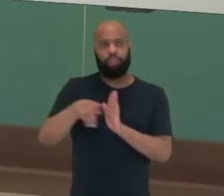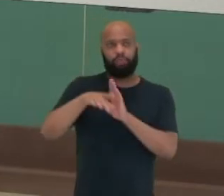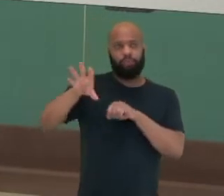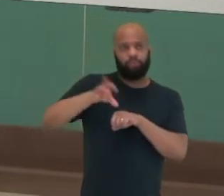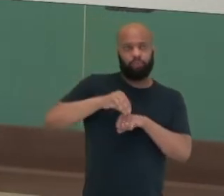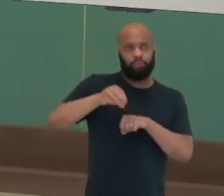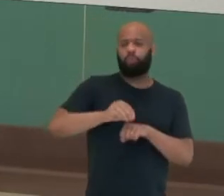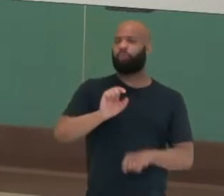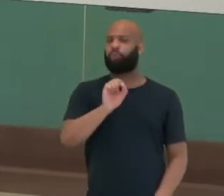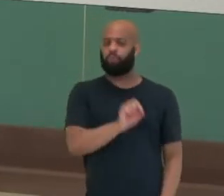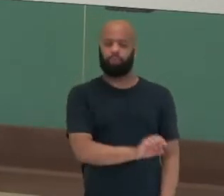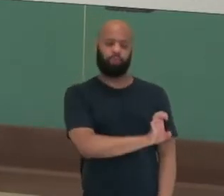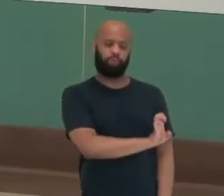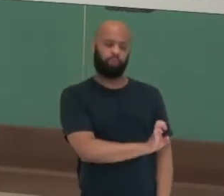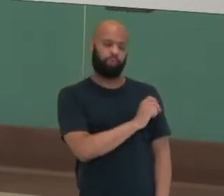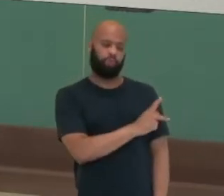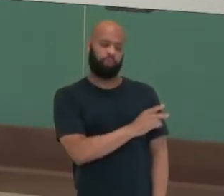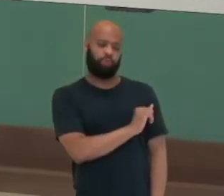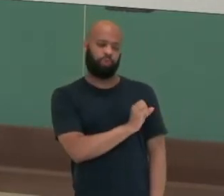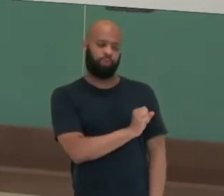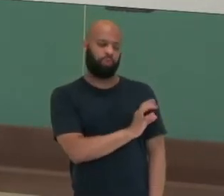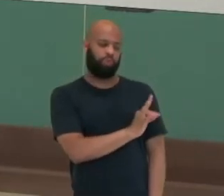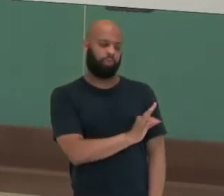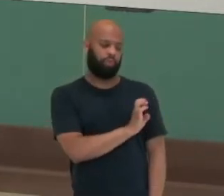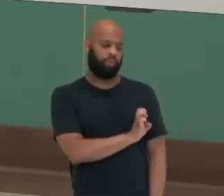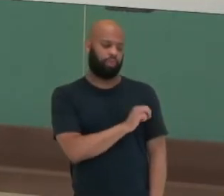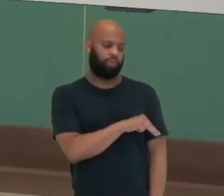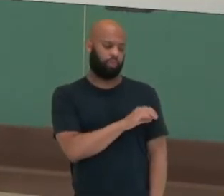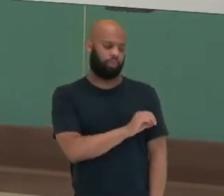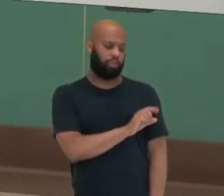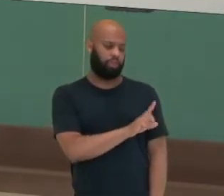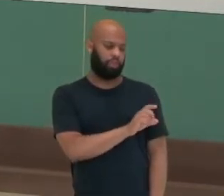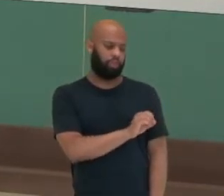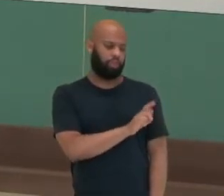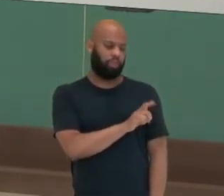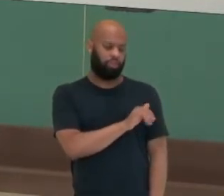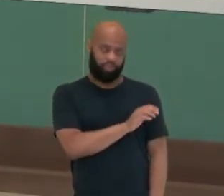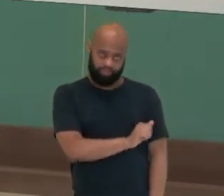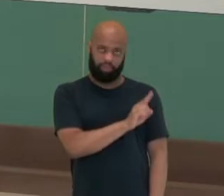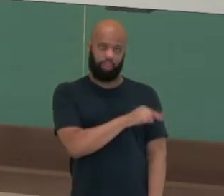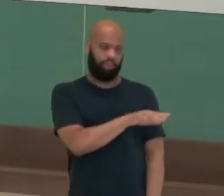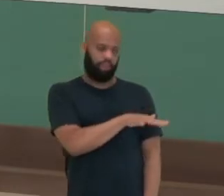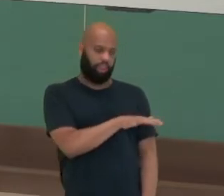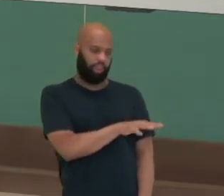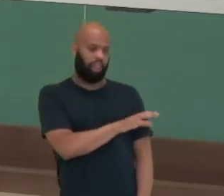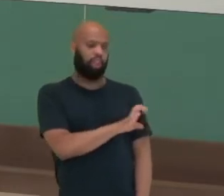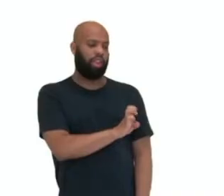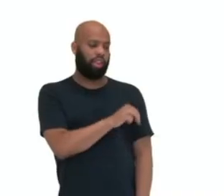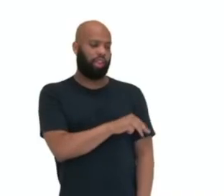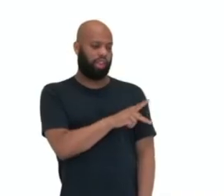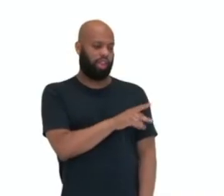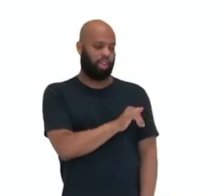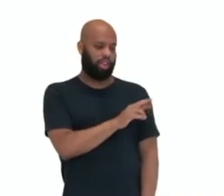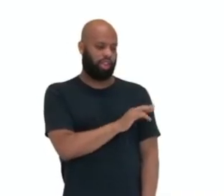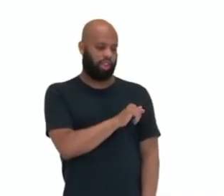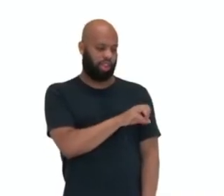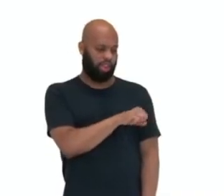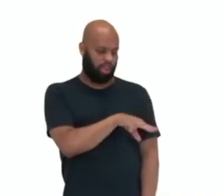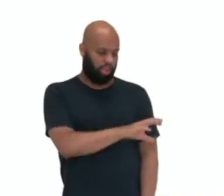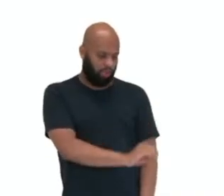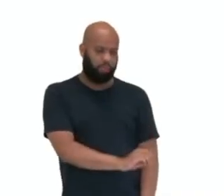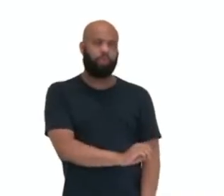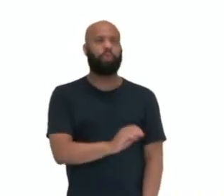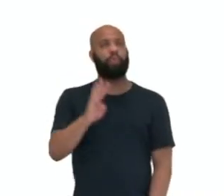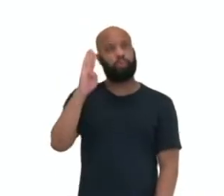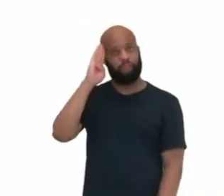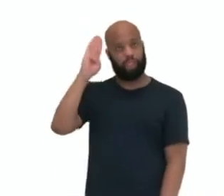chamada epistemologia. Ele é, então, um autor empirista. Dentre as principais obras de Locke, podemos